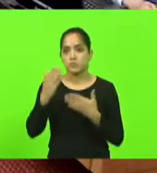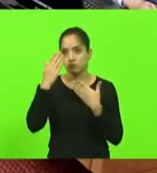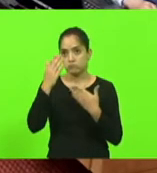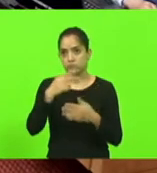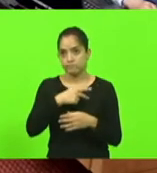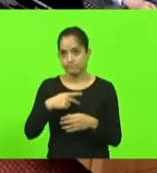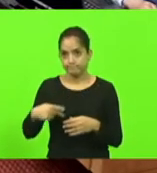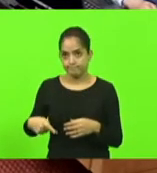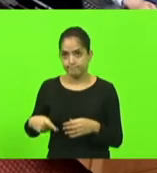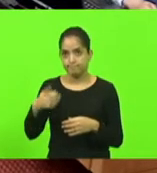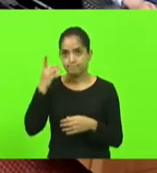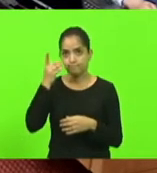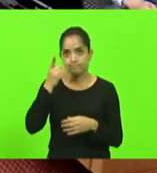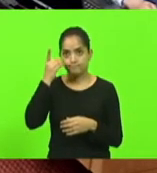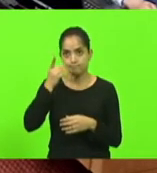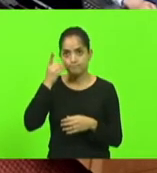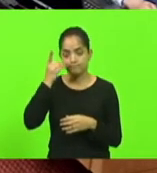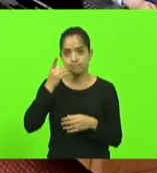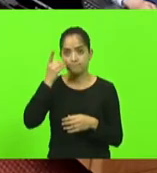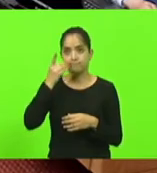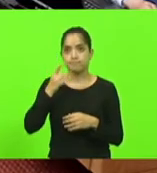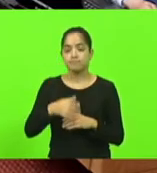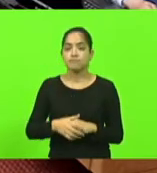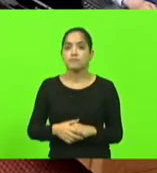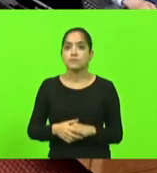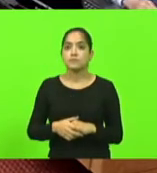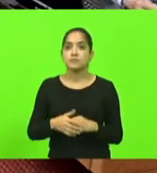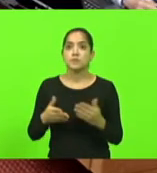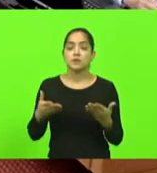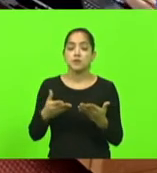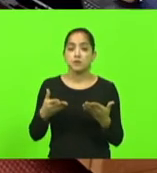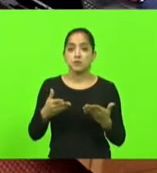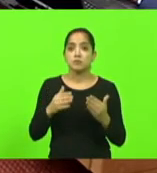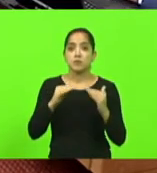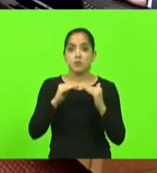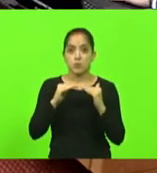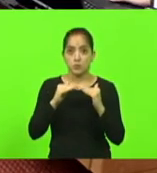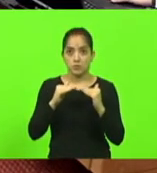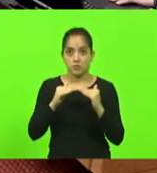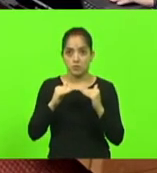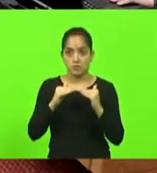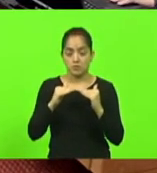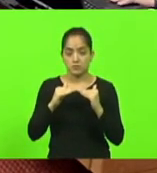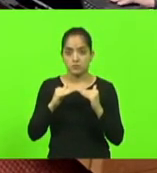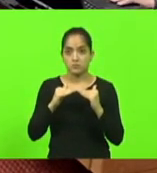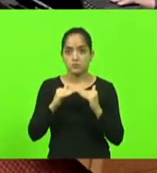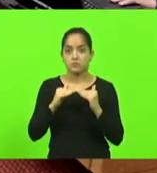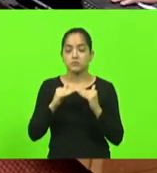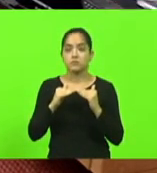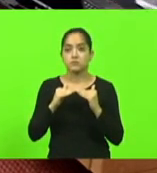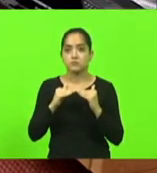senhores deputados, senhoras deputadas. Vou na mesma linha do colega deputado Ismael dos Santos.